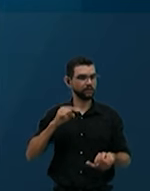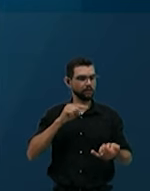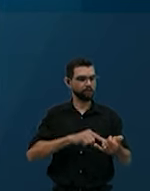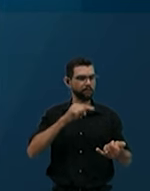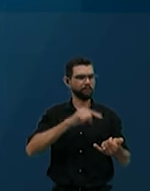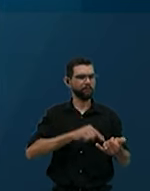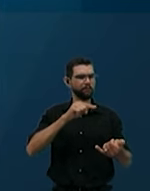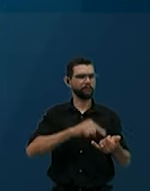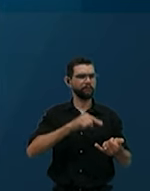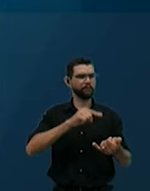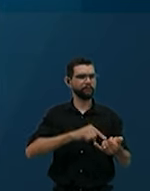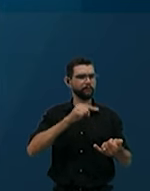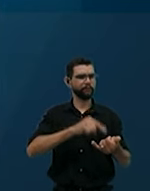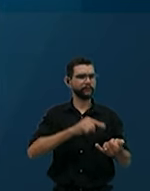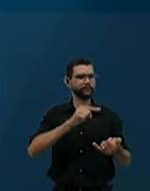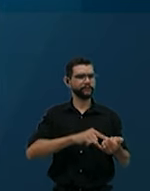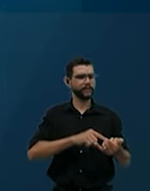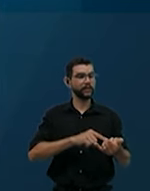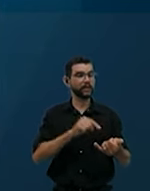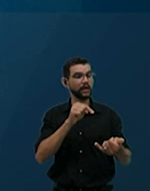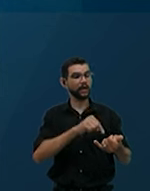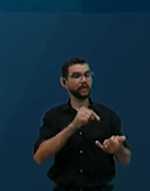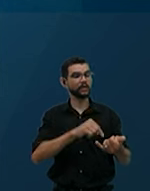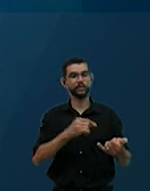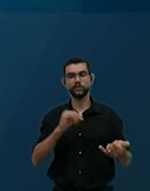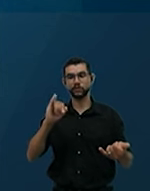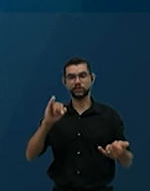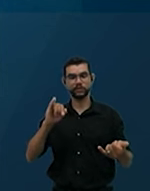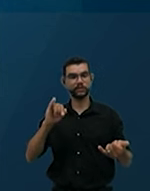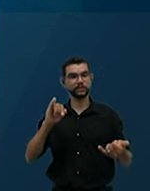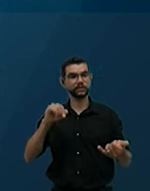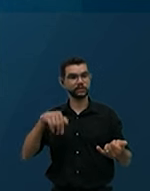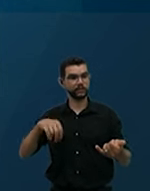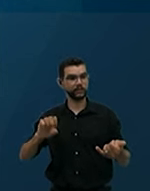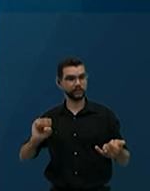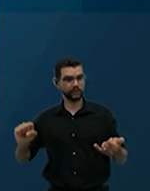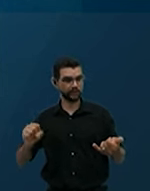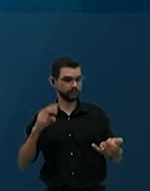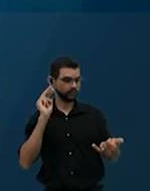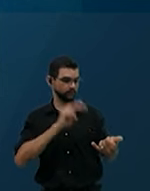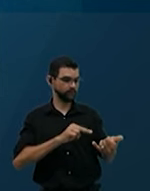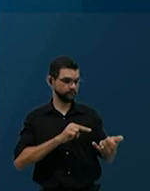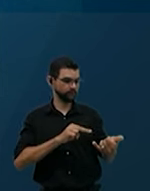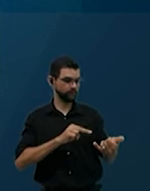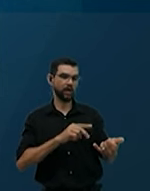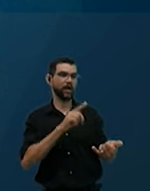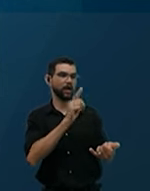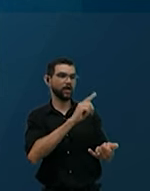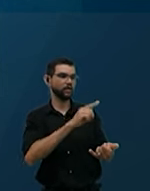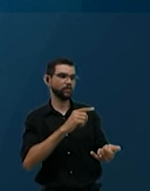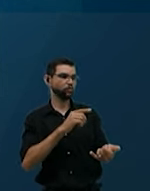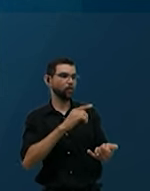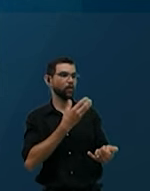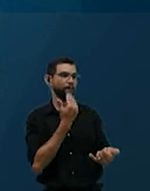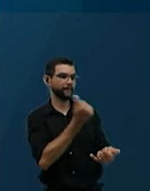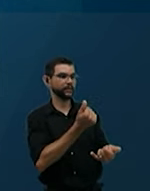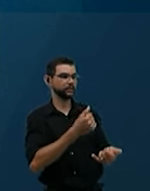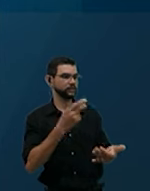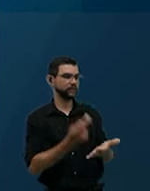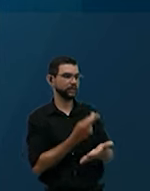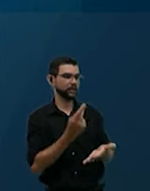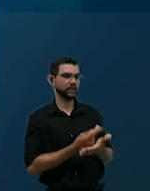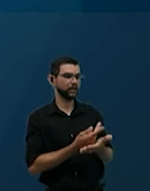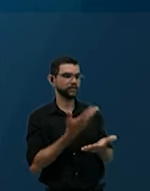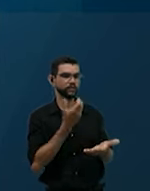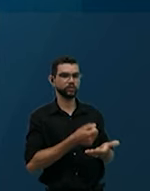os documentos. Excelências, o documento não é o problema. Por